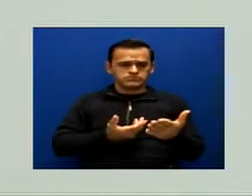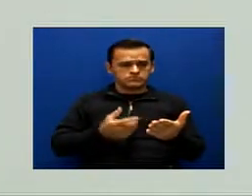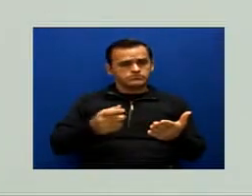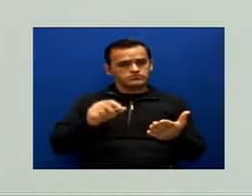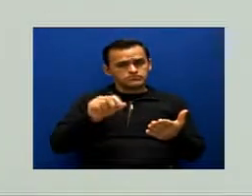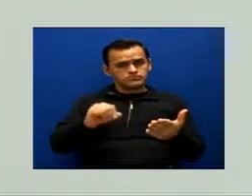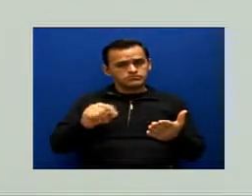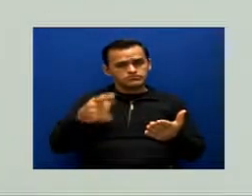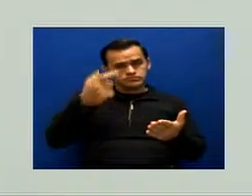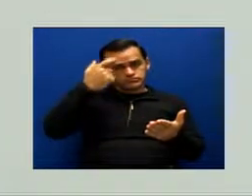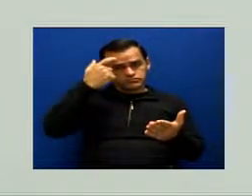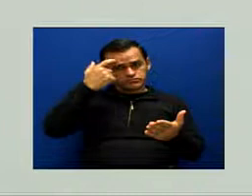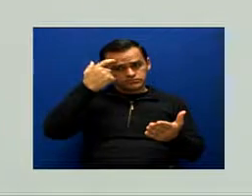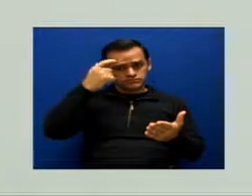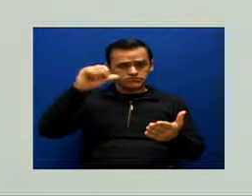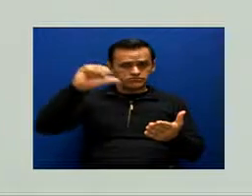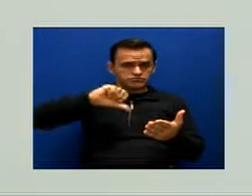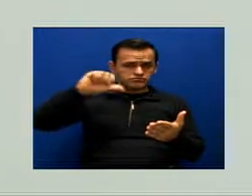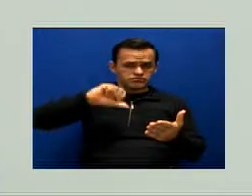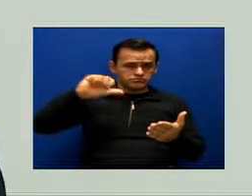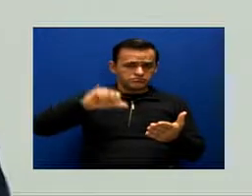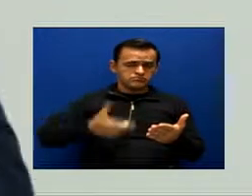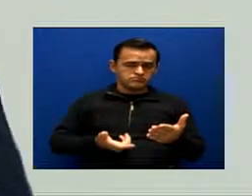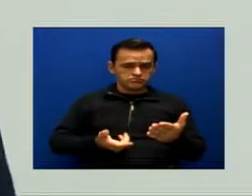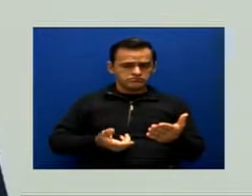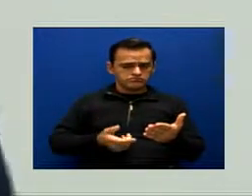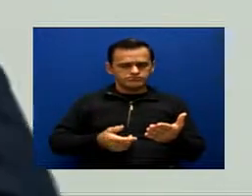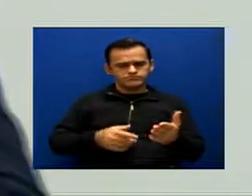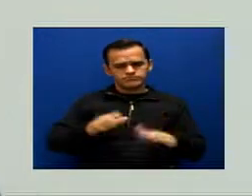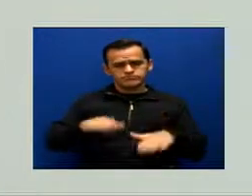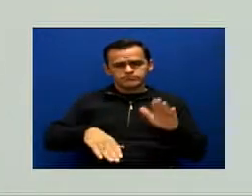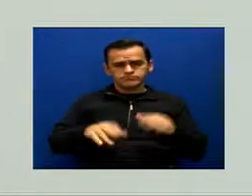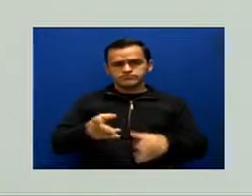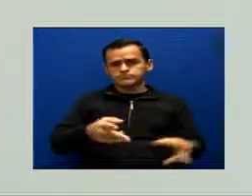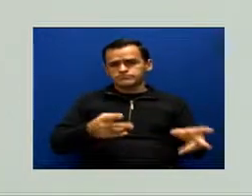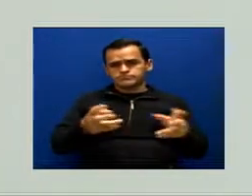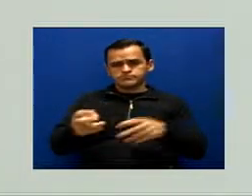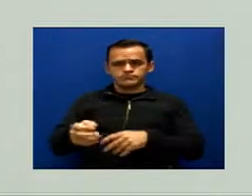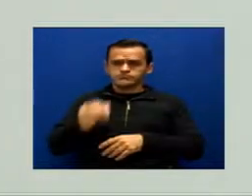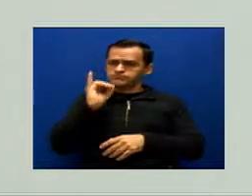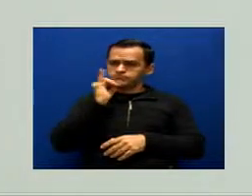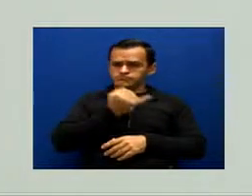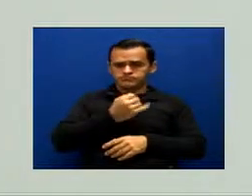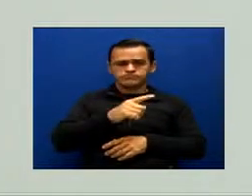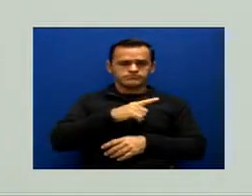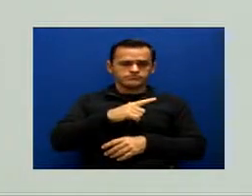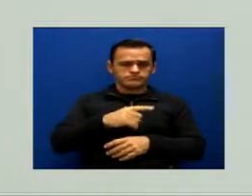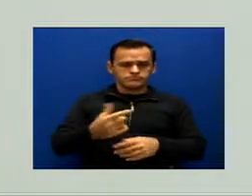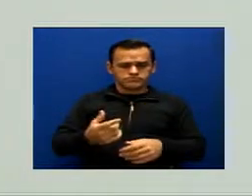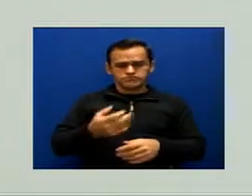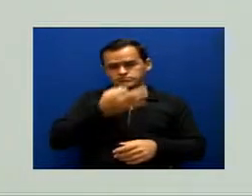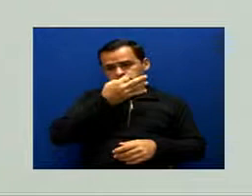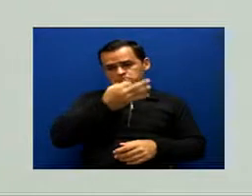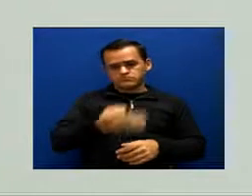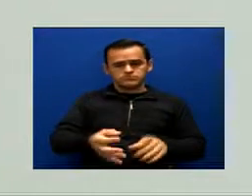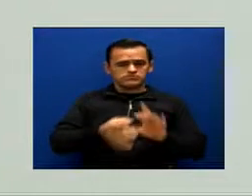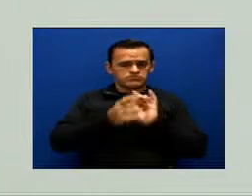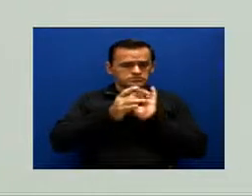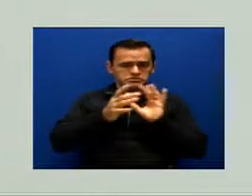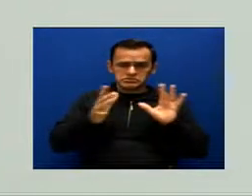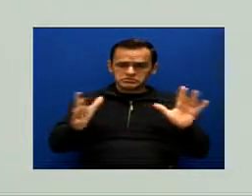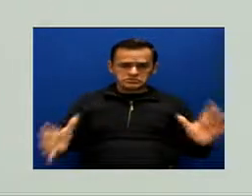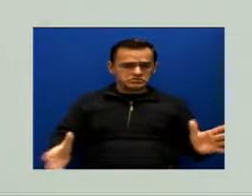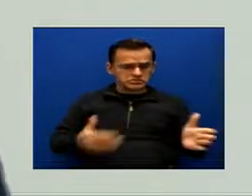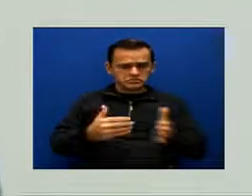essa mente retrógrada, ultrapassada, e que é triste de ver, mas aqui a democracia permite isso, o parlamento é